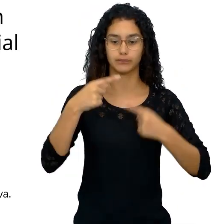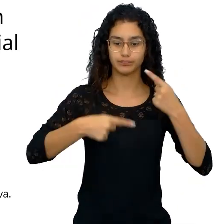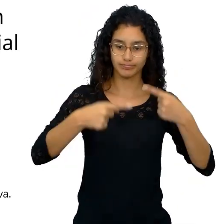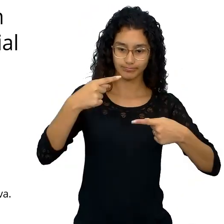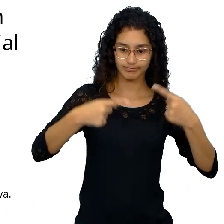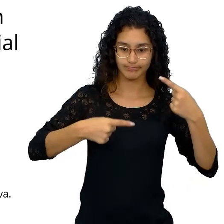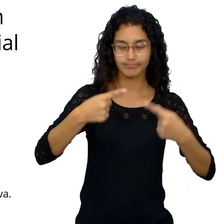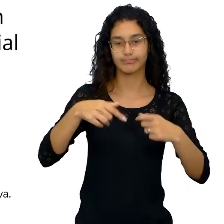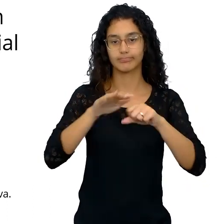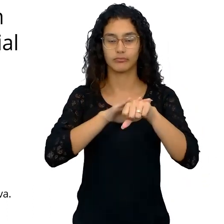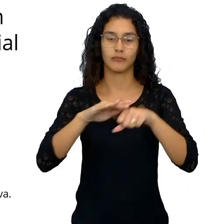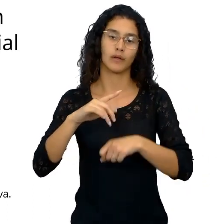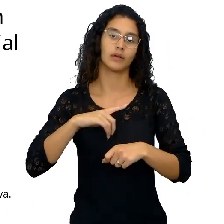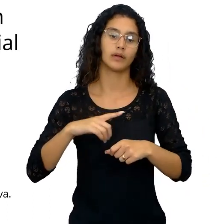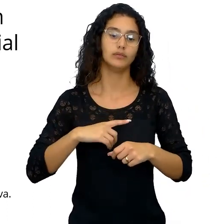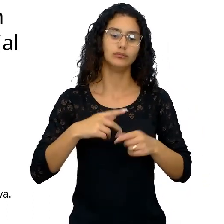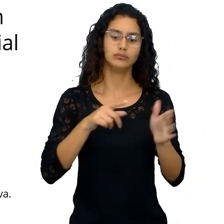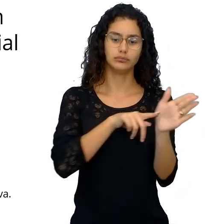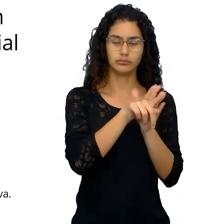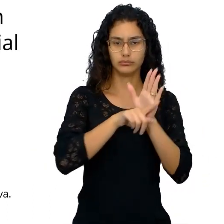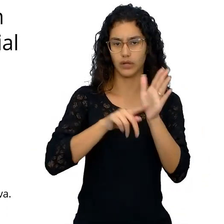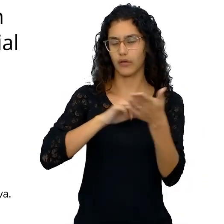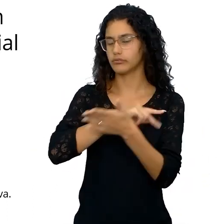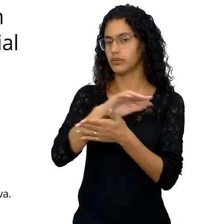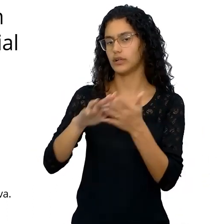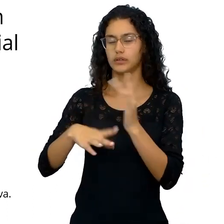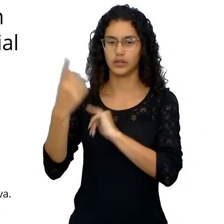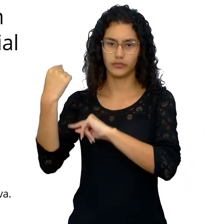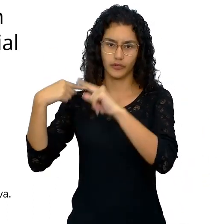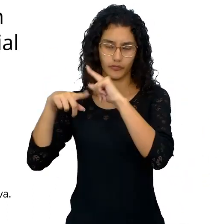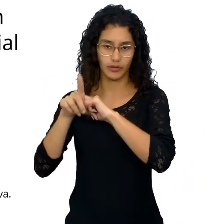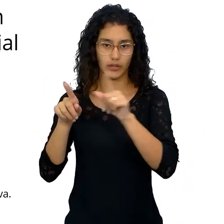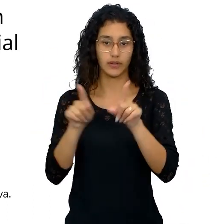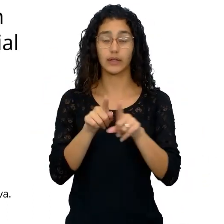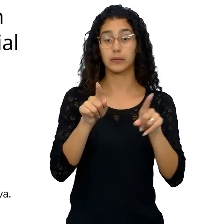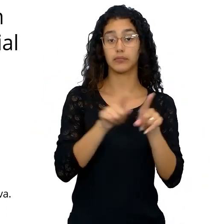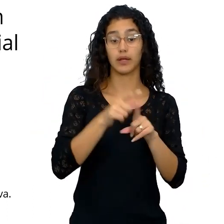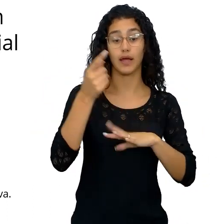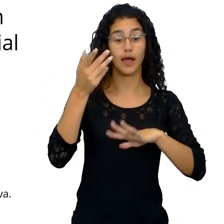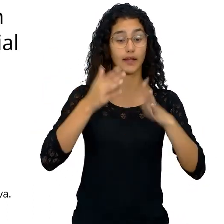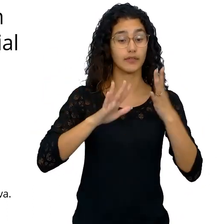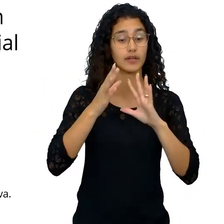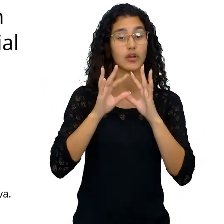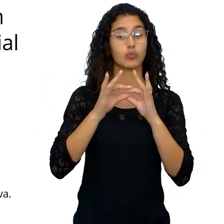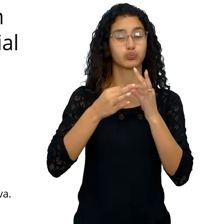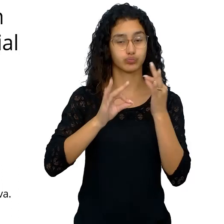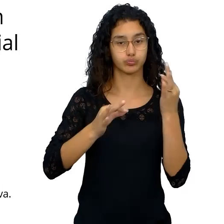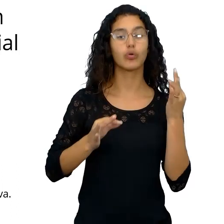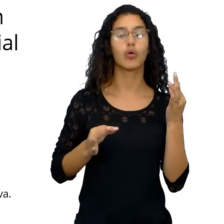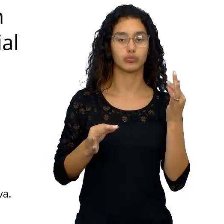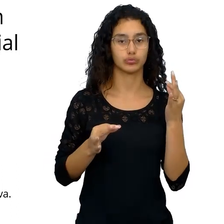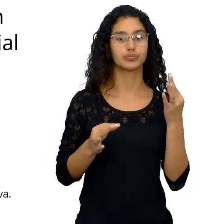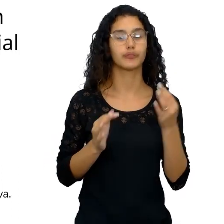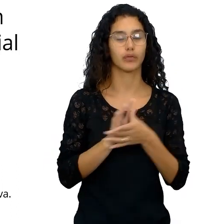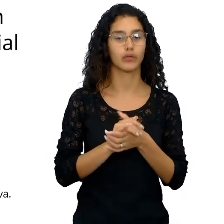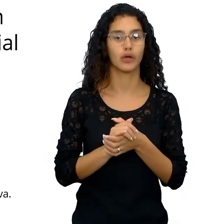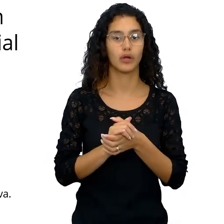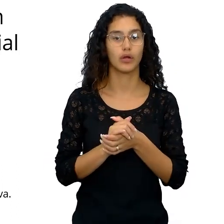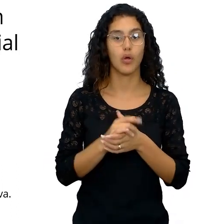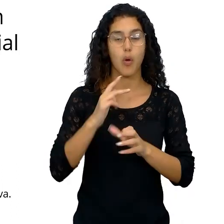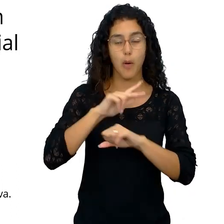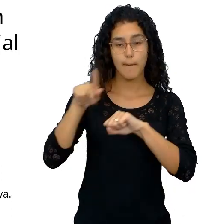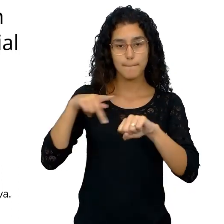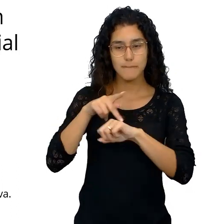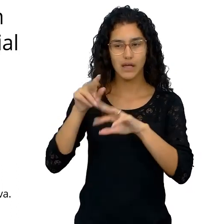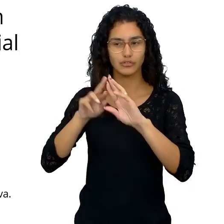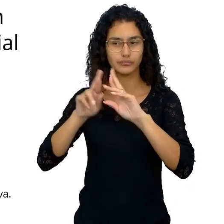e diálogo com outras pesquisas que estão sendo desenvolvidas, às vezes muito longe, né? Às vezes em um outro país, no